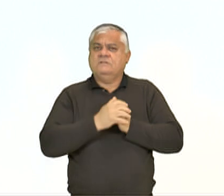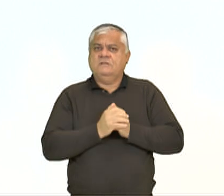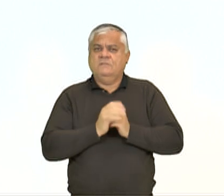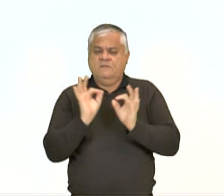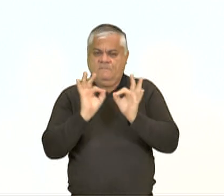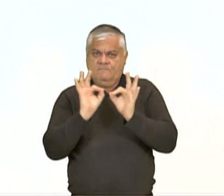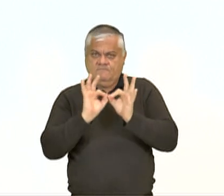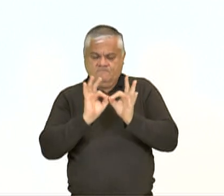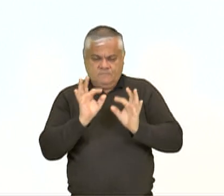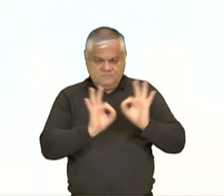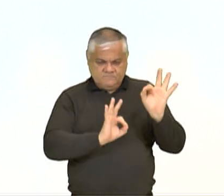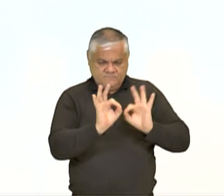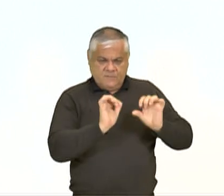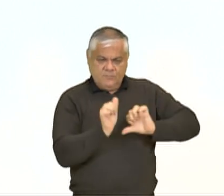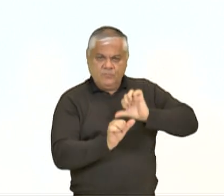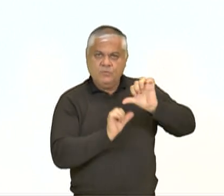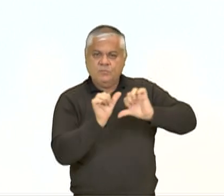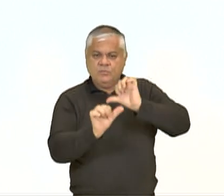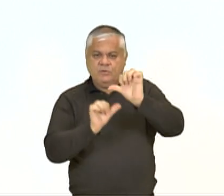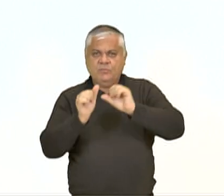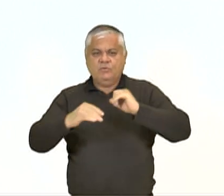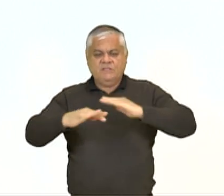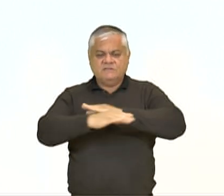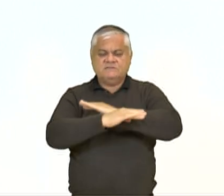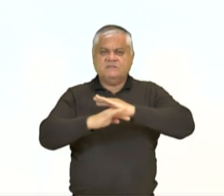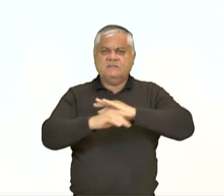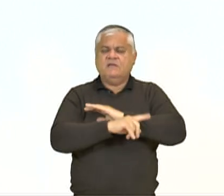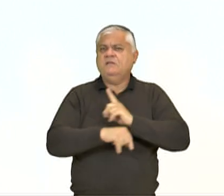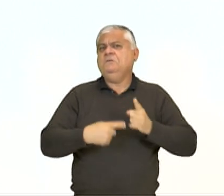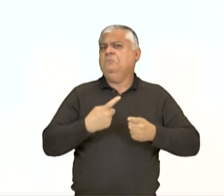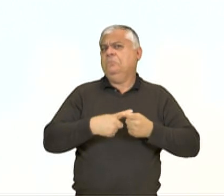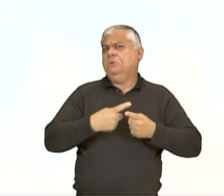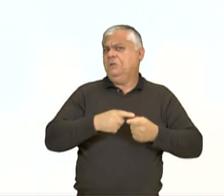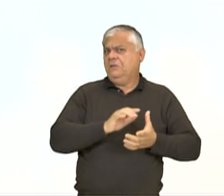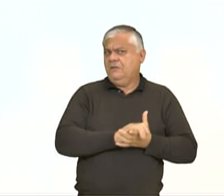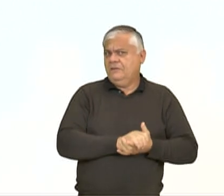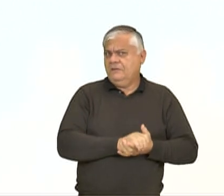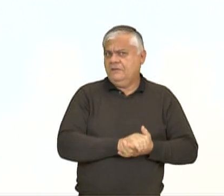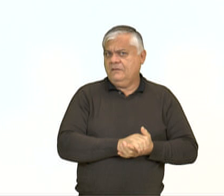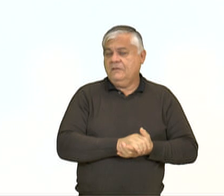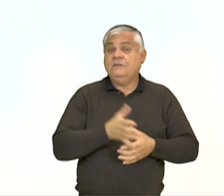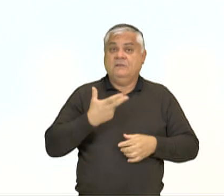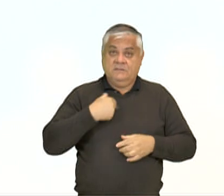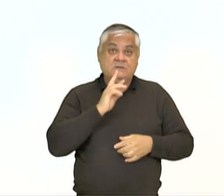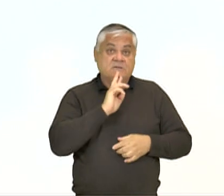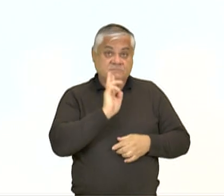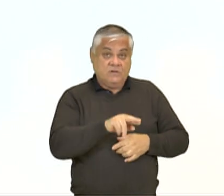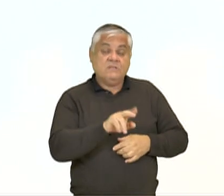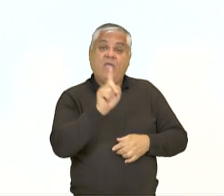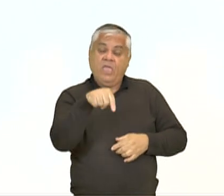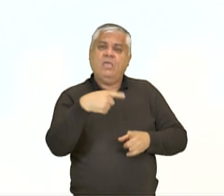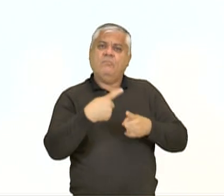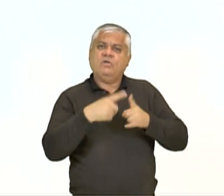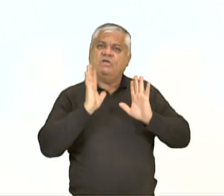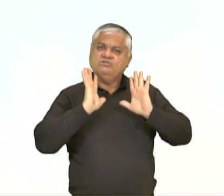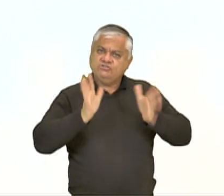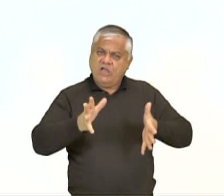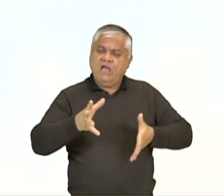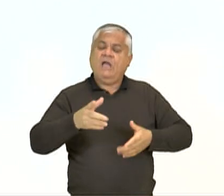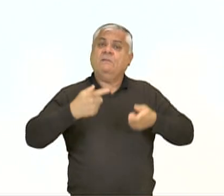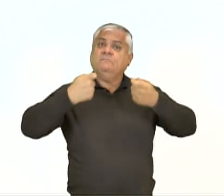uma transformação urbana na cidade do Rio de Janeiro. E a resposta era porque existia